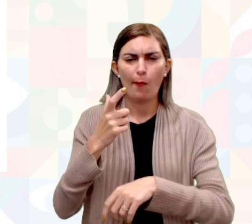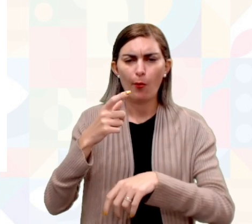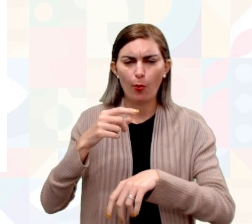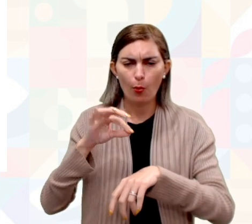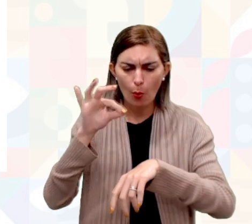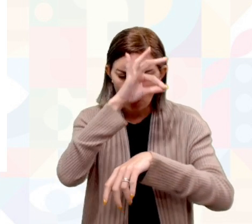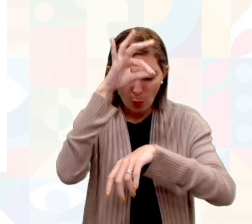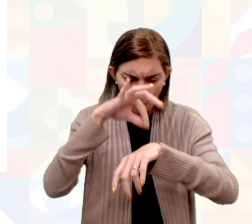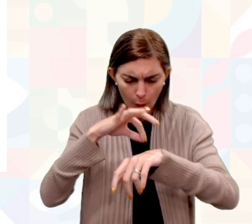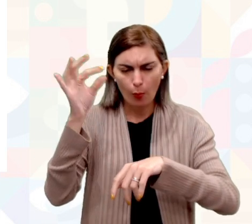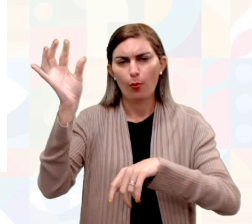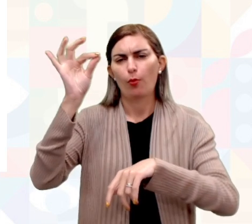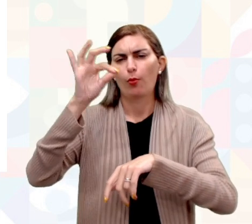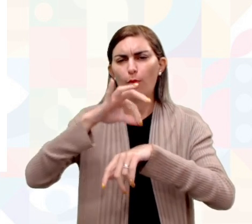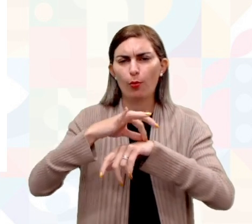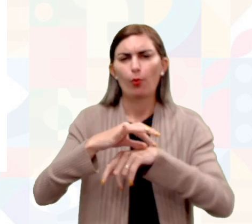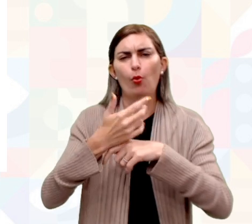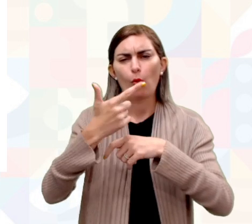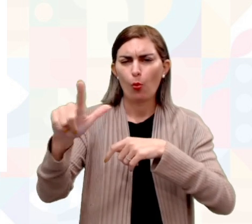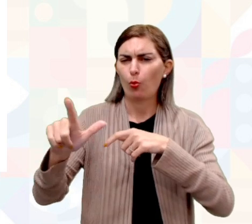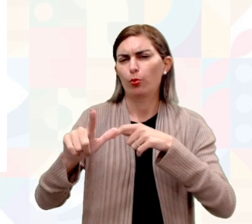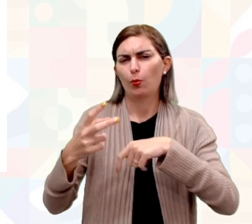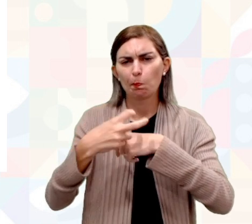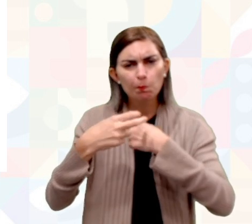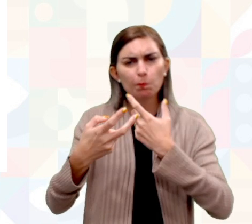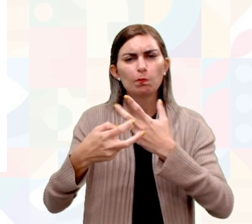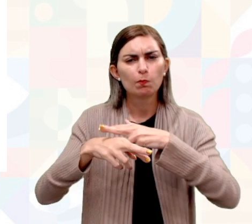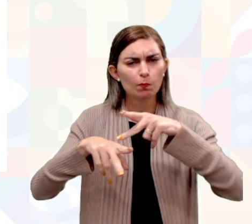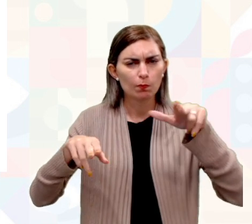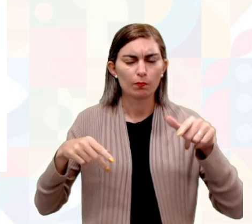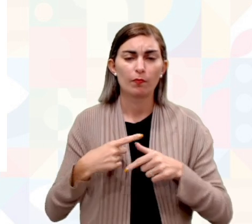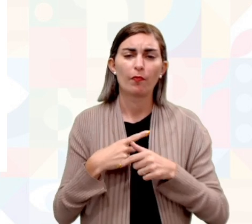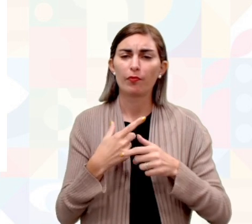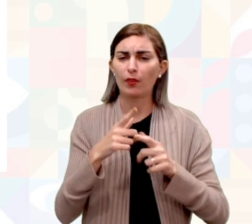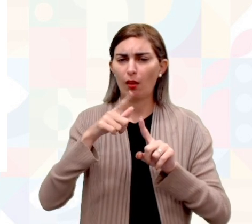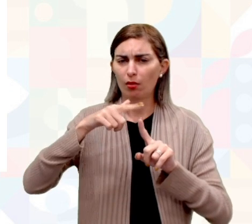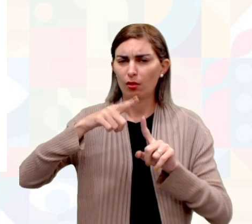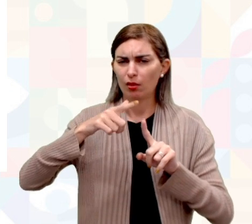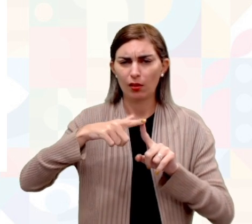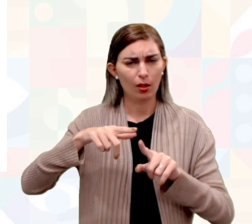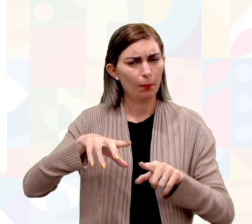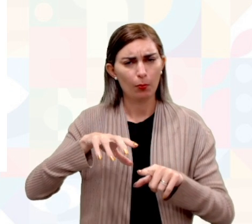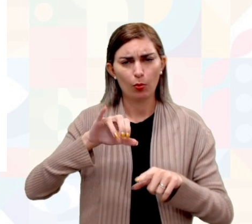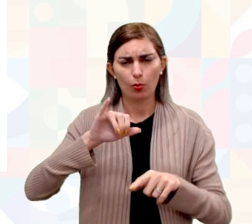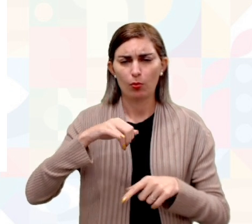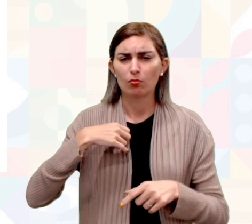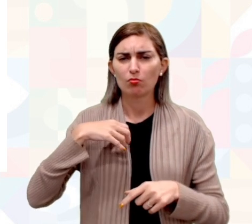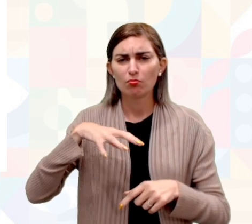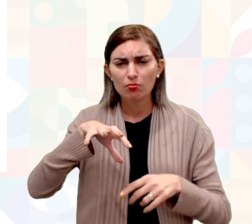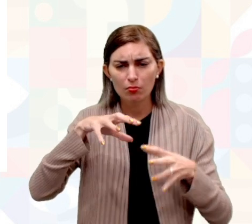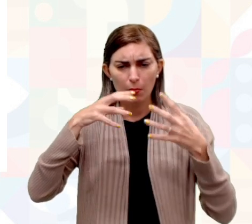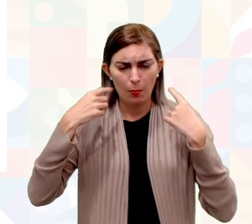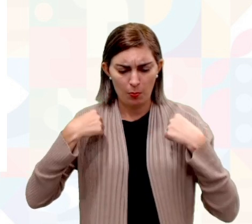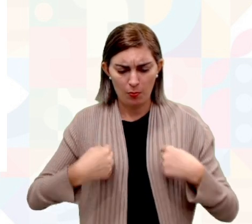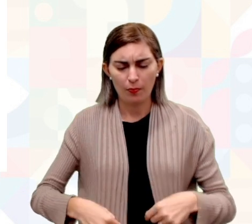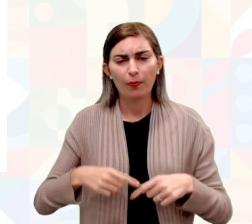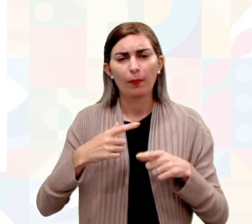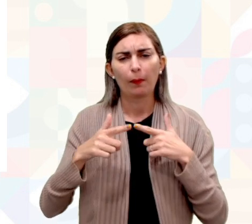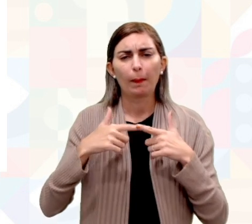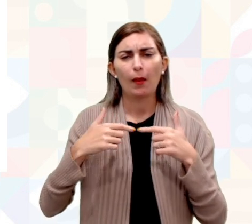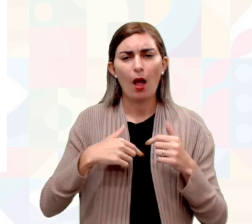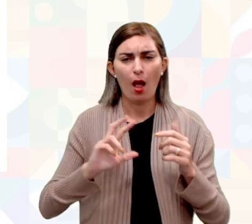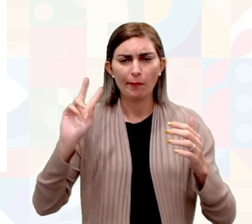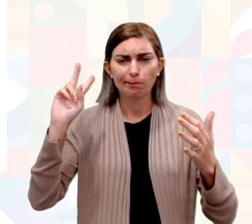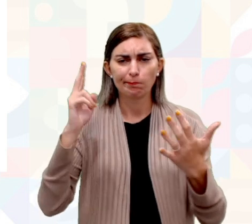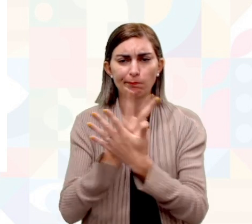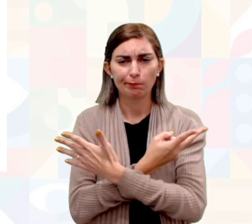animais peçonhentos, entre outras. Então, existem vários tipos de intoxicação, tá? Mas os acidentes, em